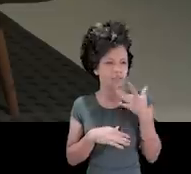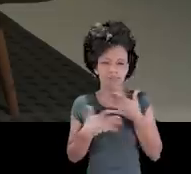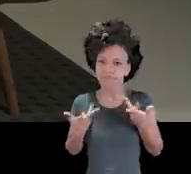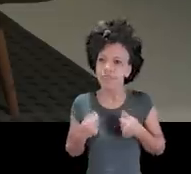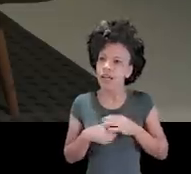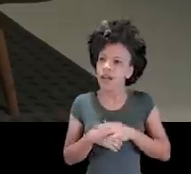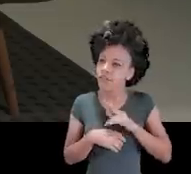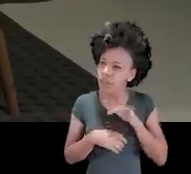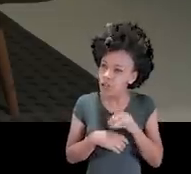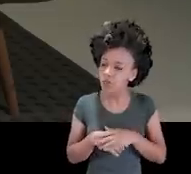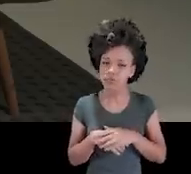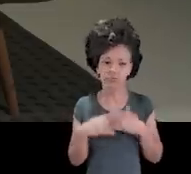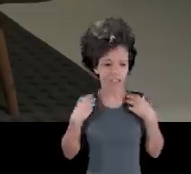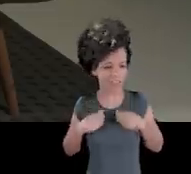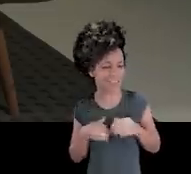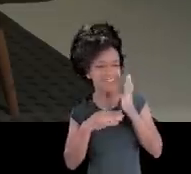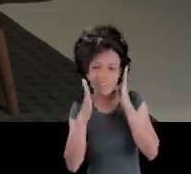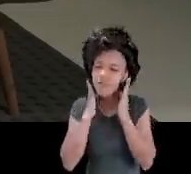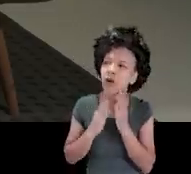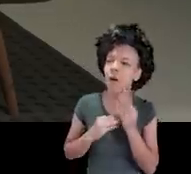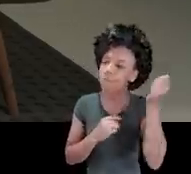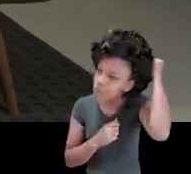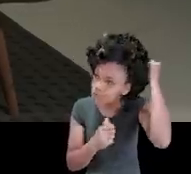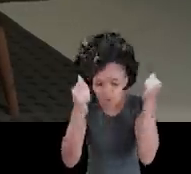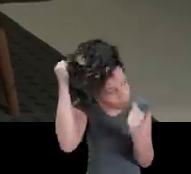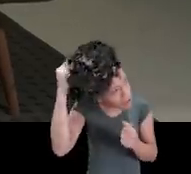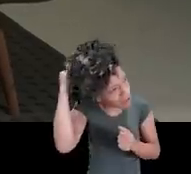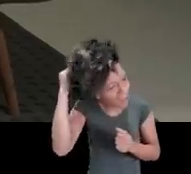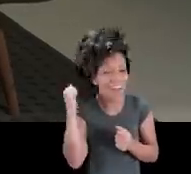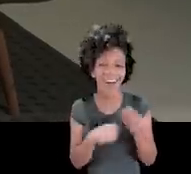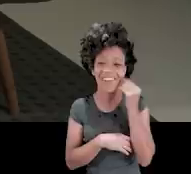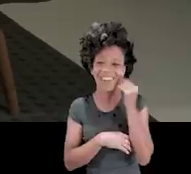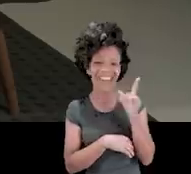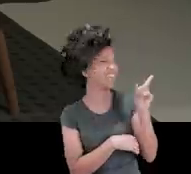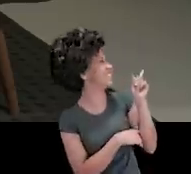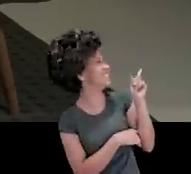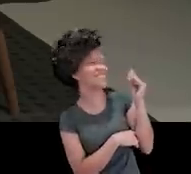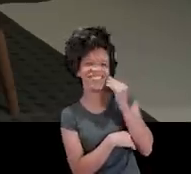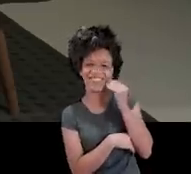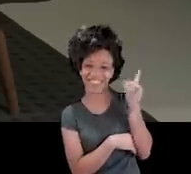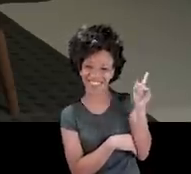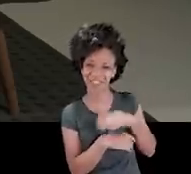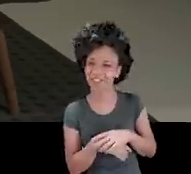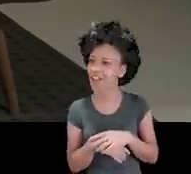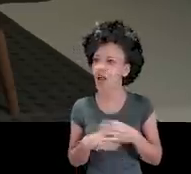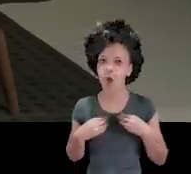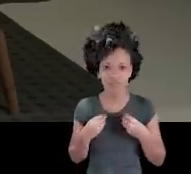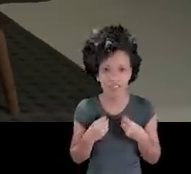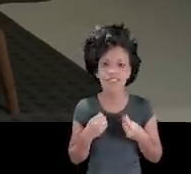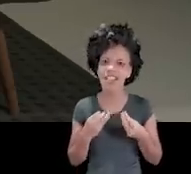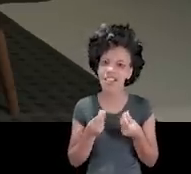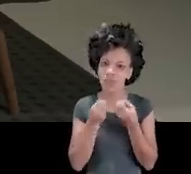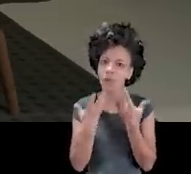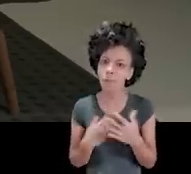É bom, né? Ah, mas não... Deixa eu passar. Fresquinho. Aí, ó. Olha o teste, o teste. Não, mas é legal. O tecido é bom mesmo. Muito.